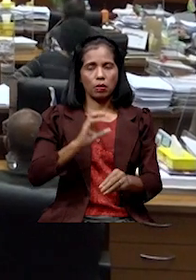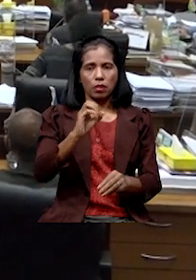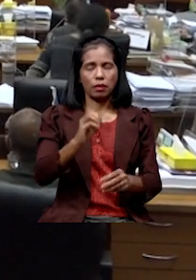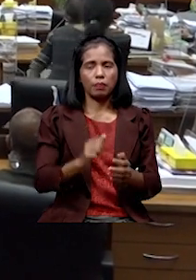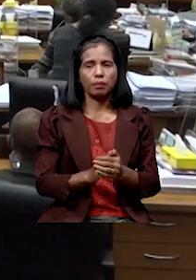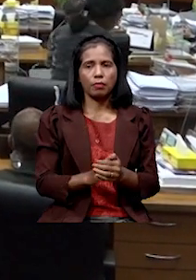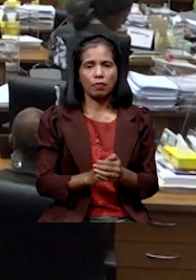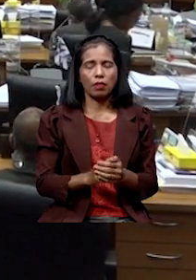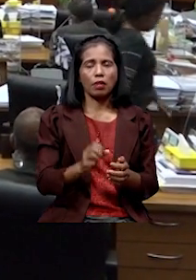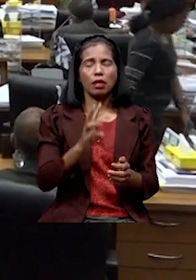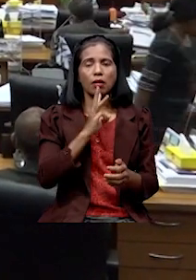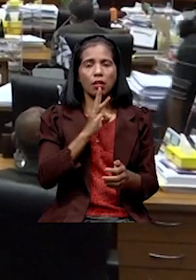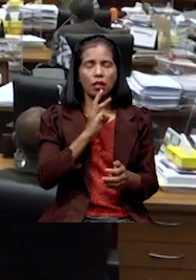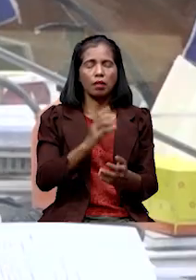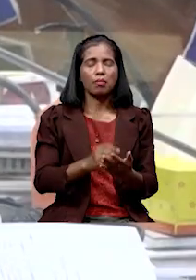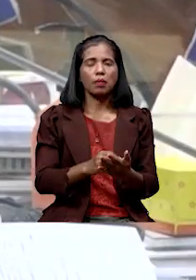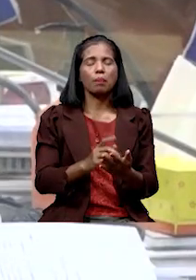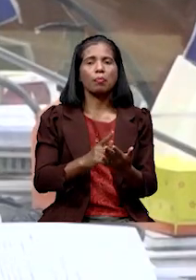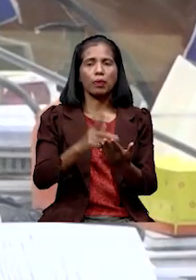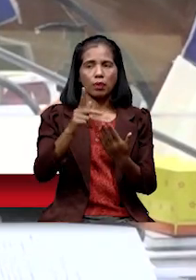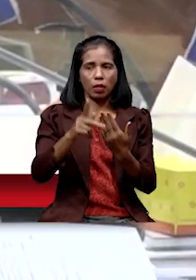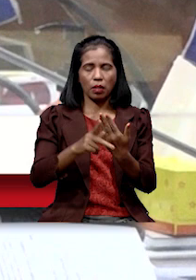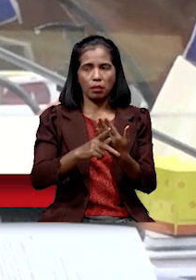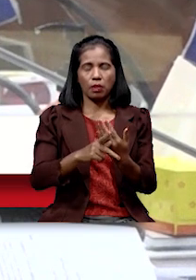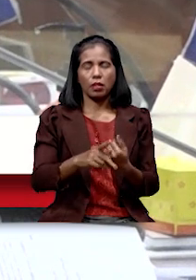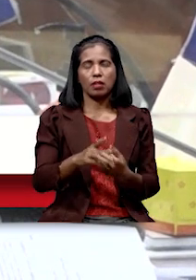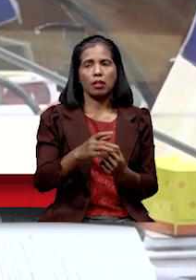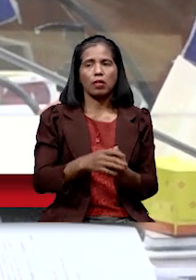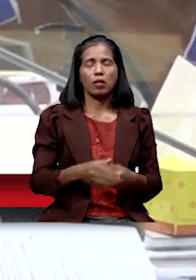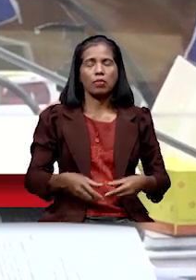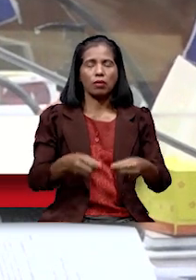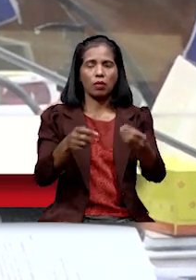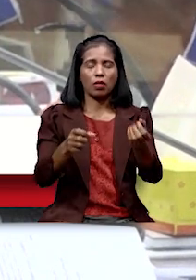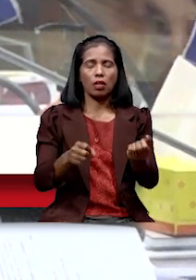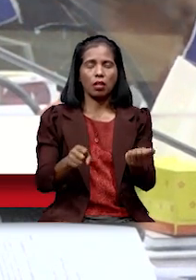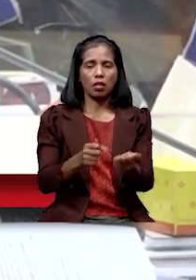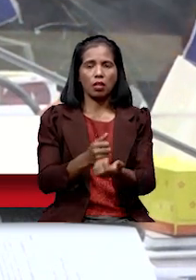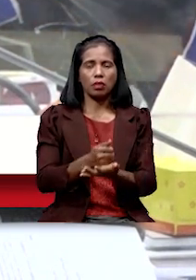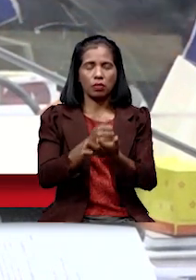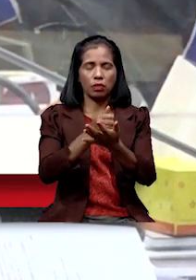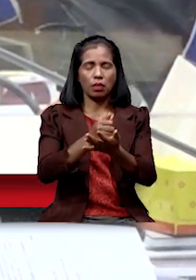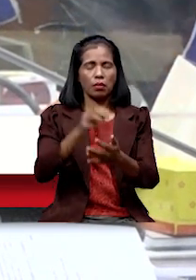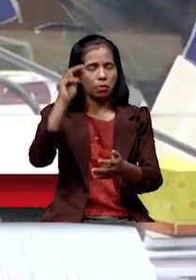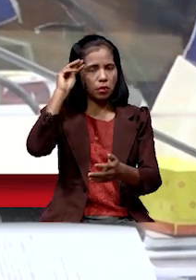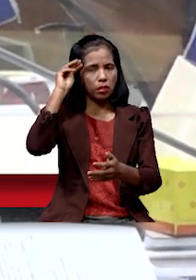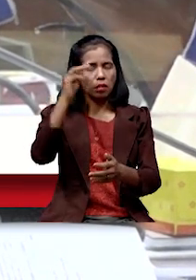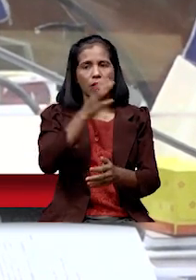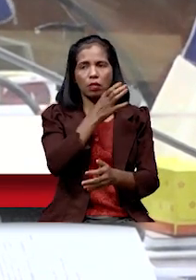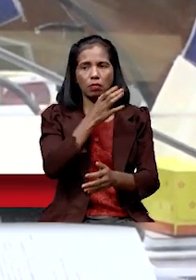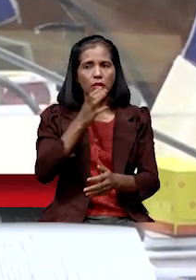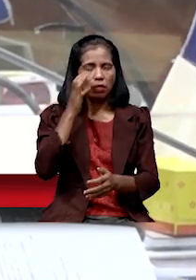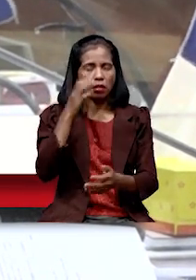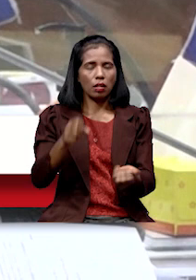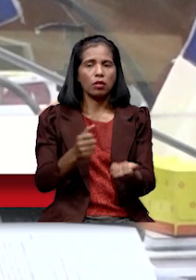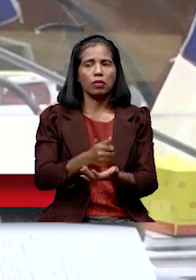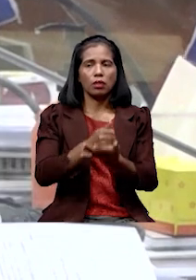Program, WEP, nebema fo apoio ba iha Ministério Agricultura. Apoio idane